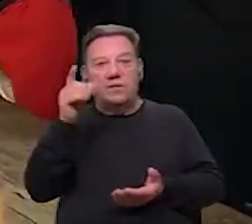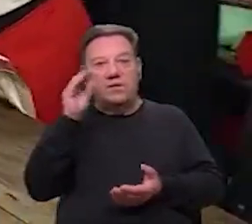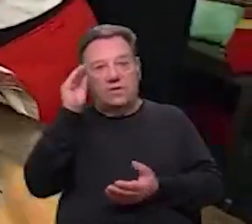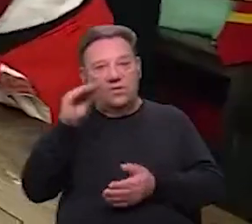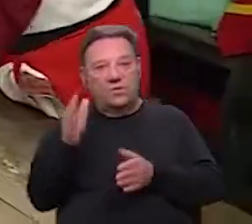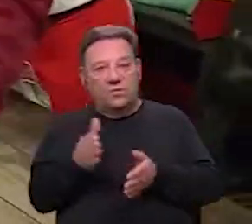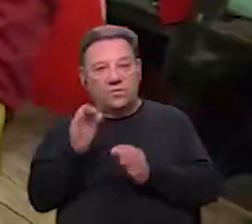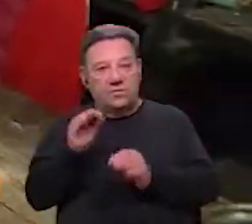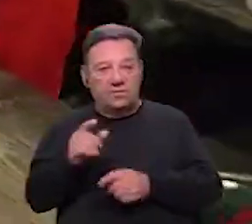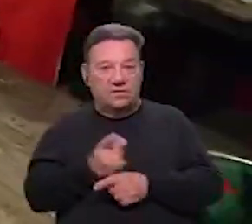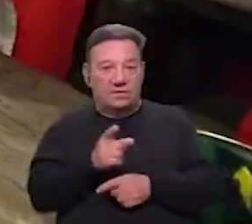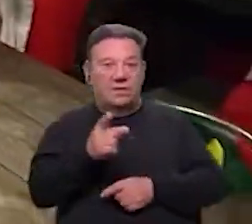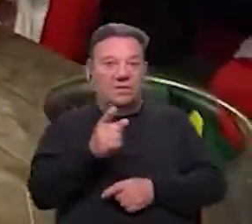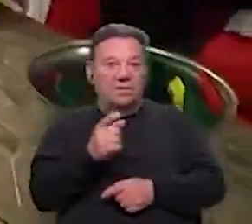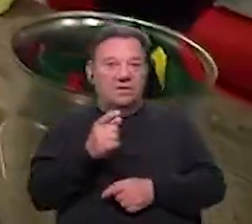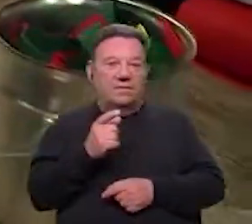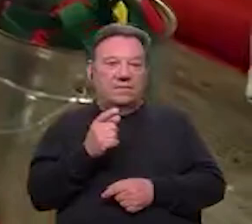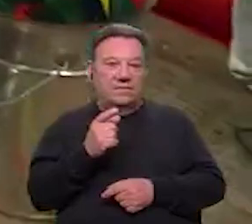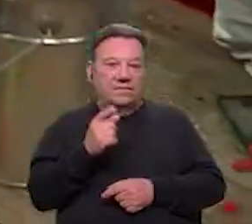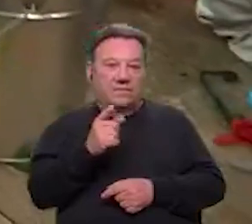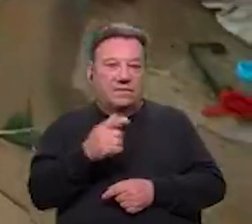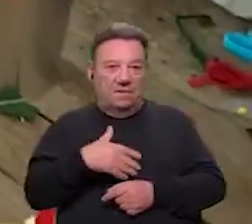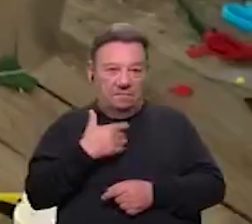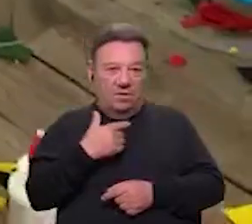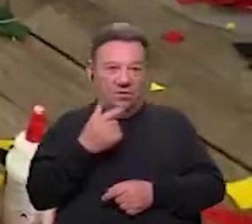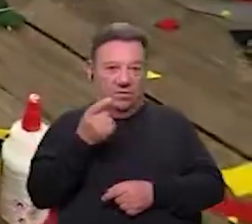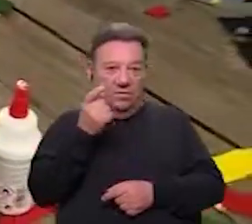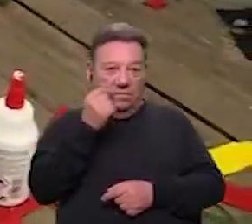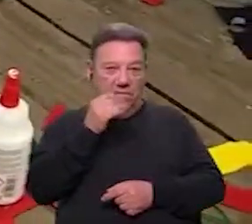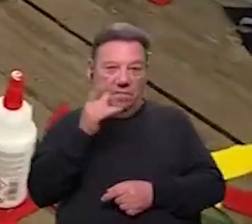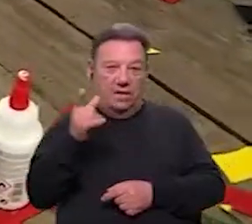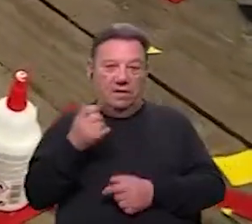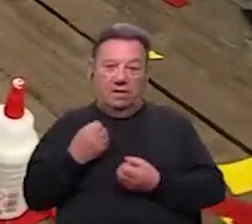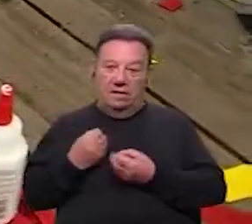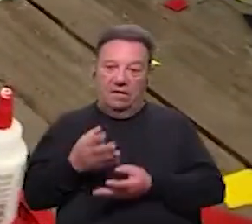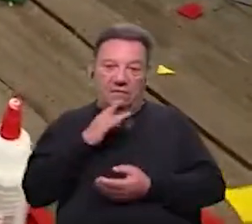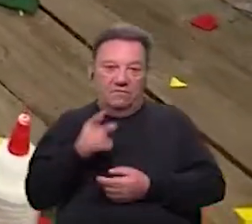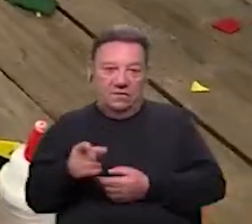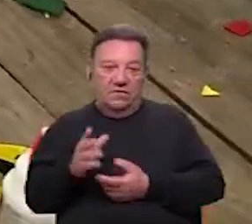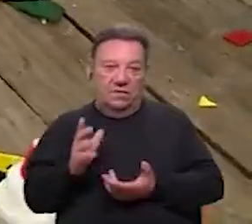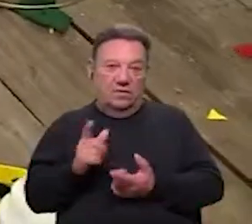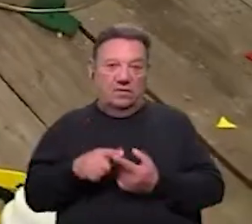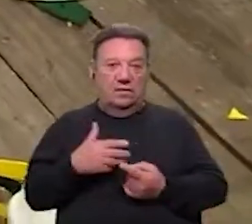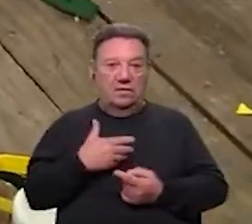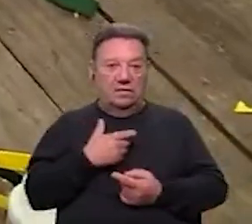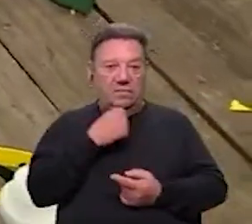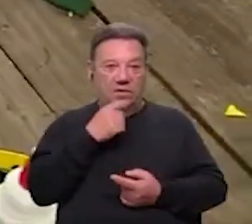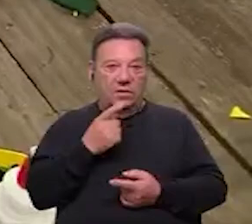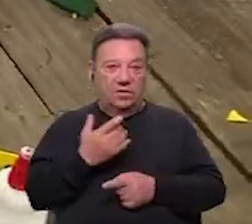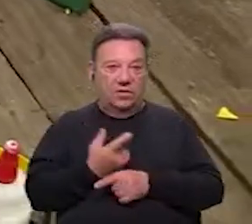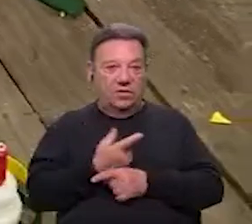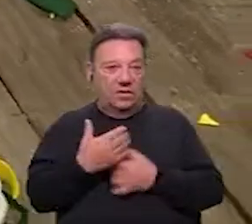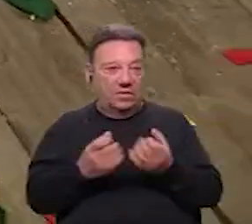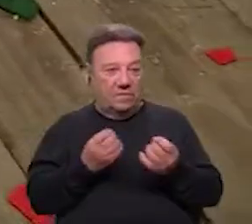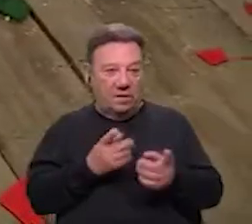conduzem. Porque o medo dos pais transmite-se aos filhos, ou o receio que a coisa não corra bem